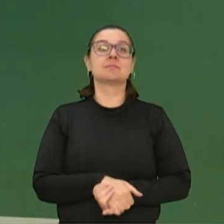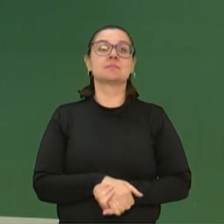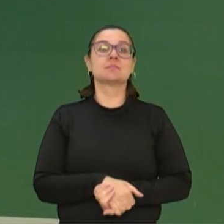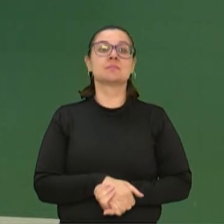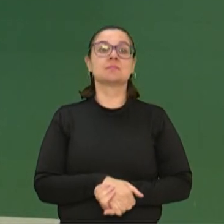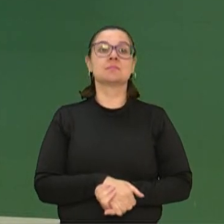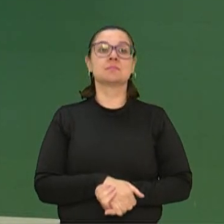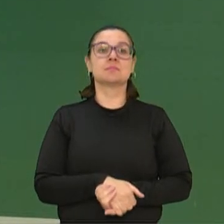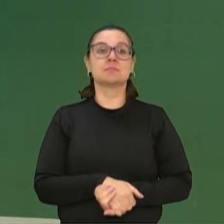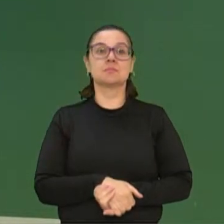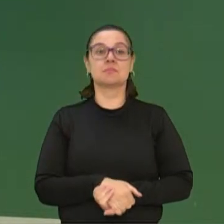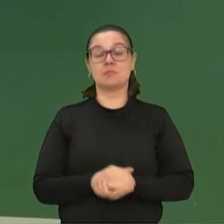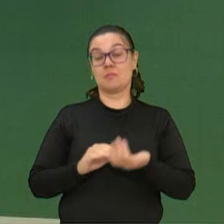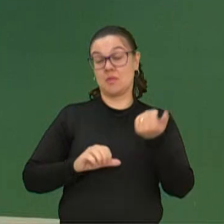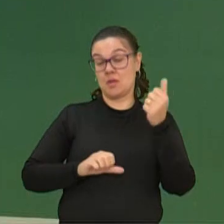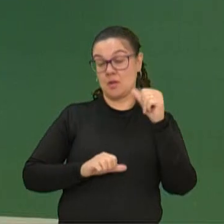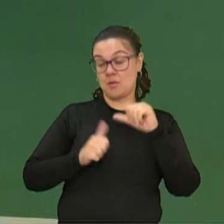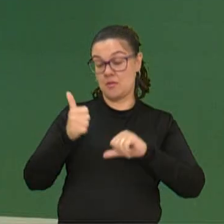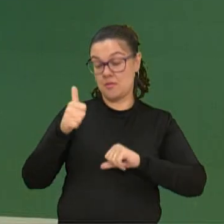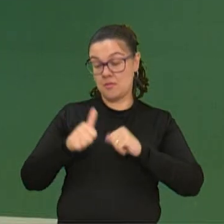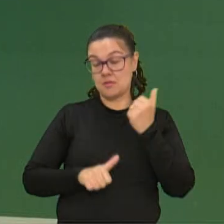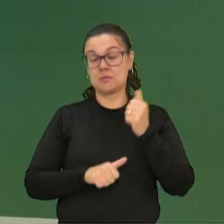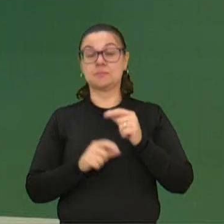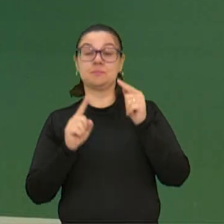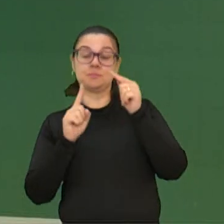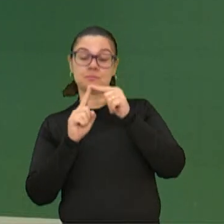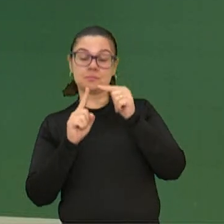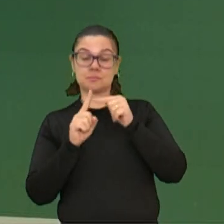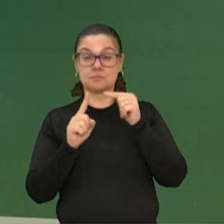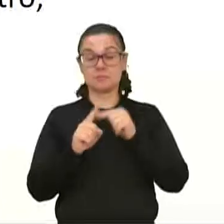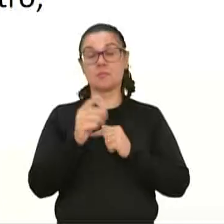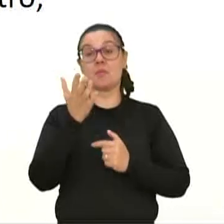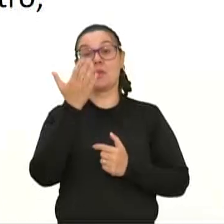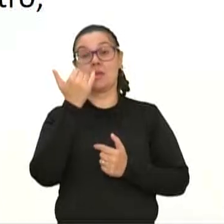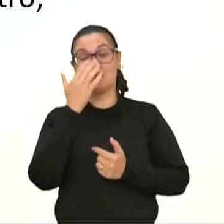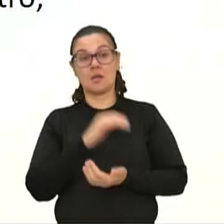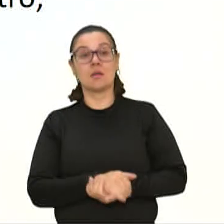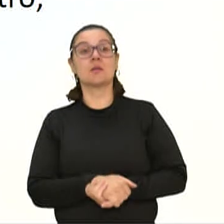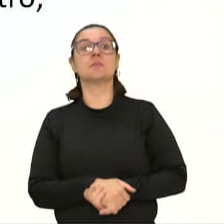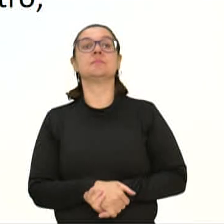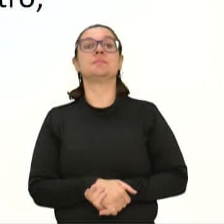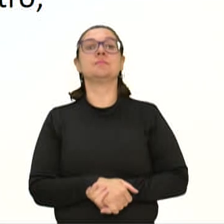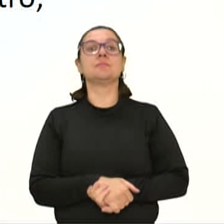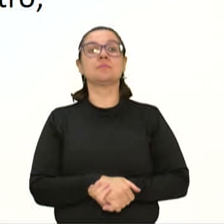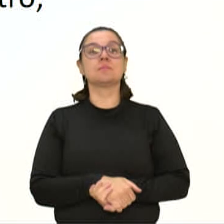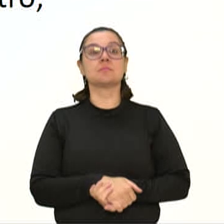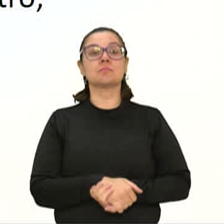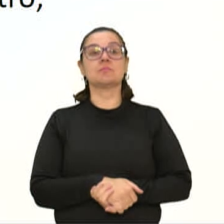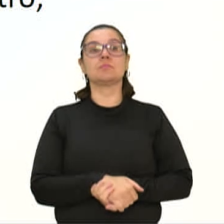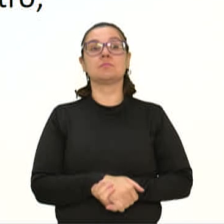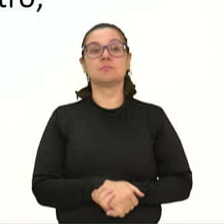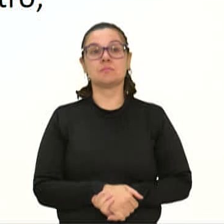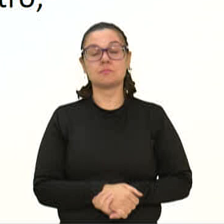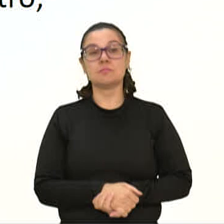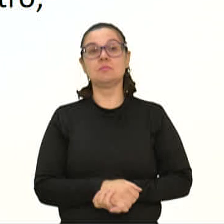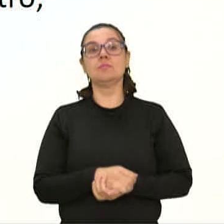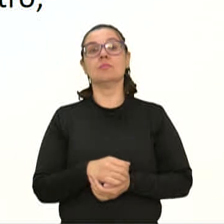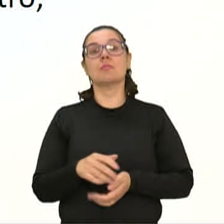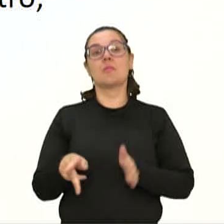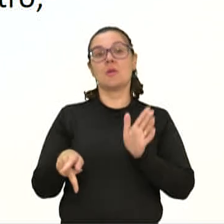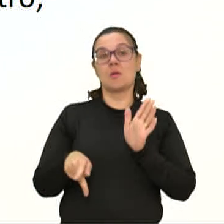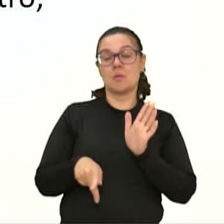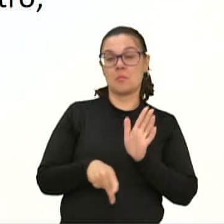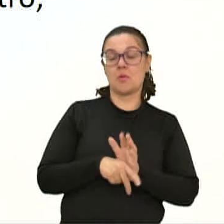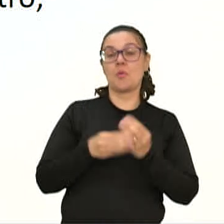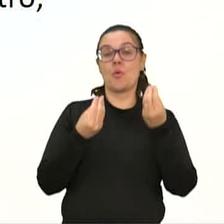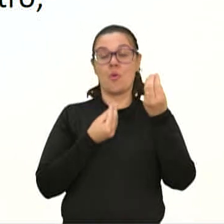falo os itens que de uma boa alimentação deve considerar. Então, aqui eu falo os aspectos pessoais,